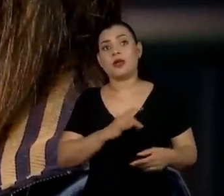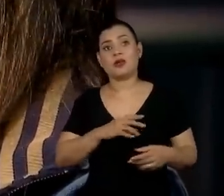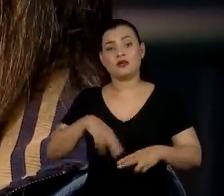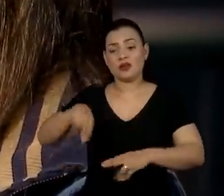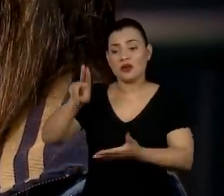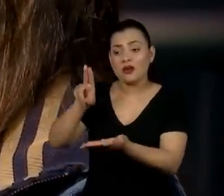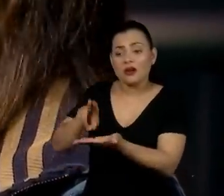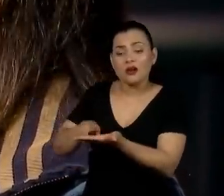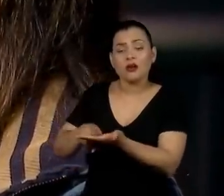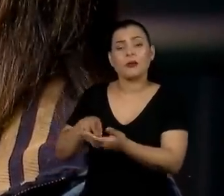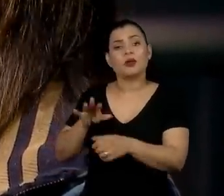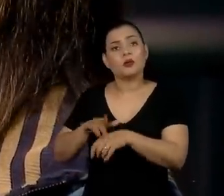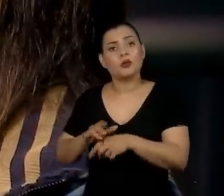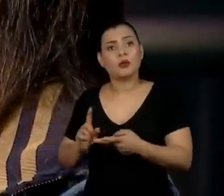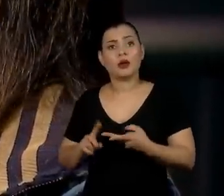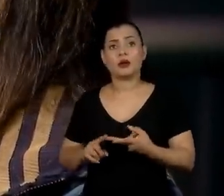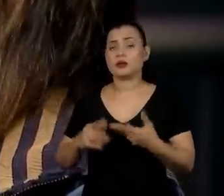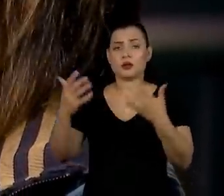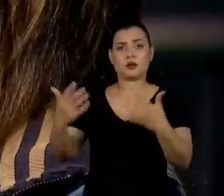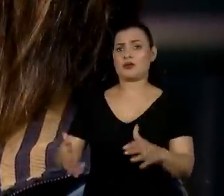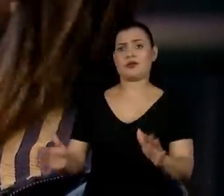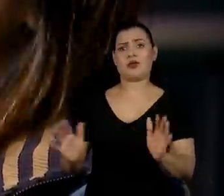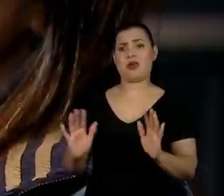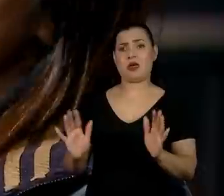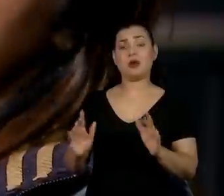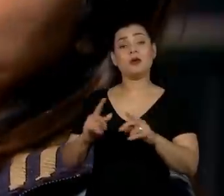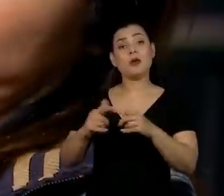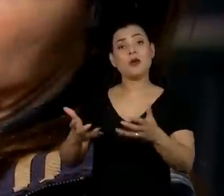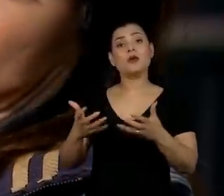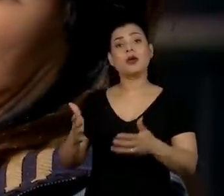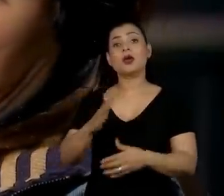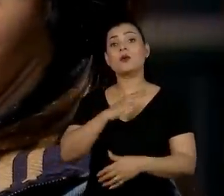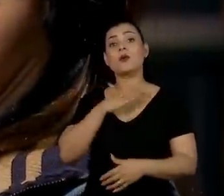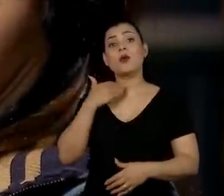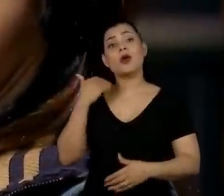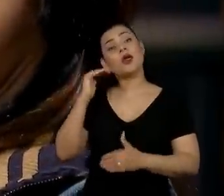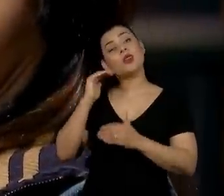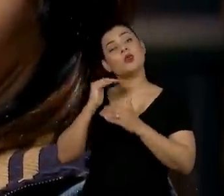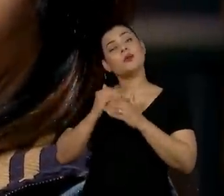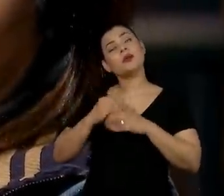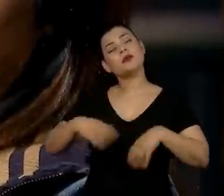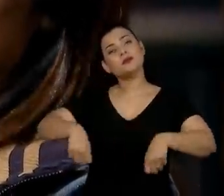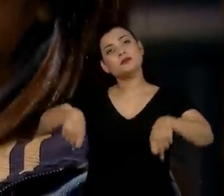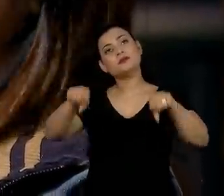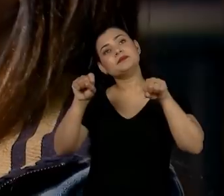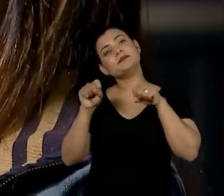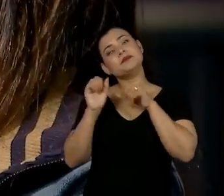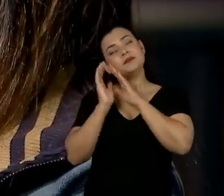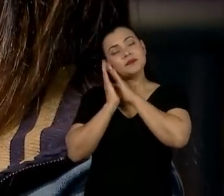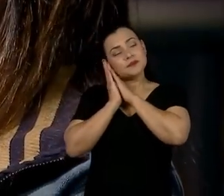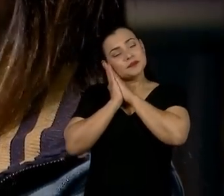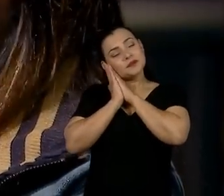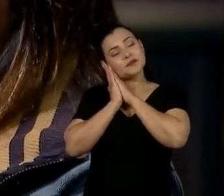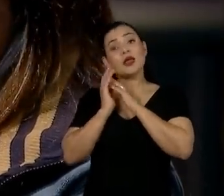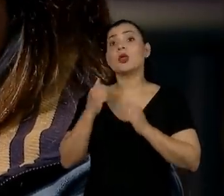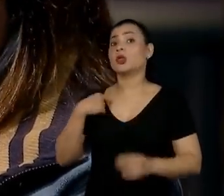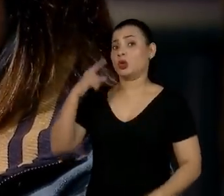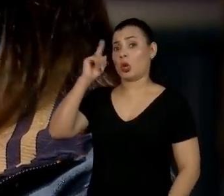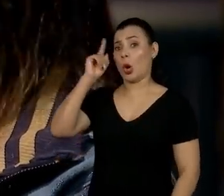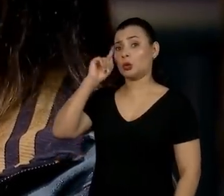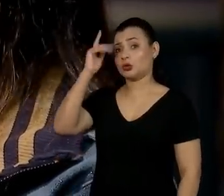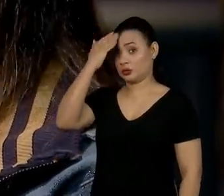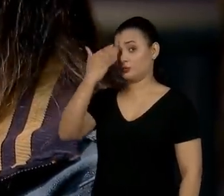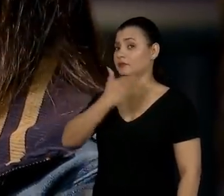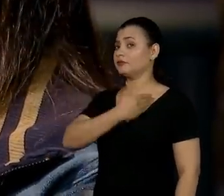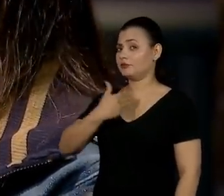numa cama em Valença não queria eu quero morrer dormindo né eu todo dia rezo que